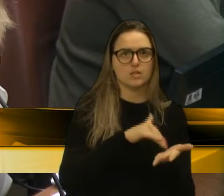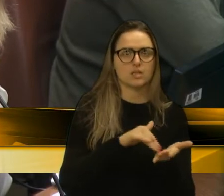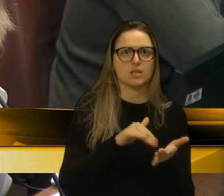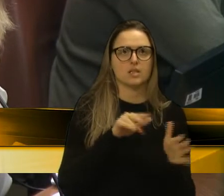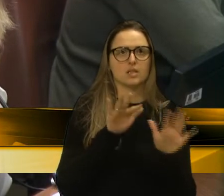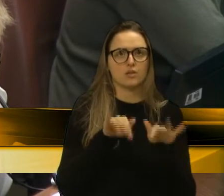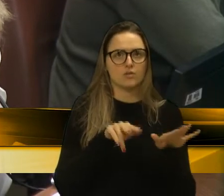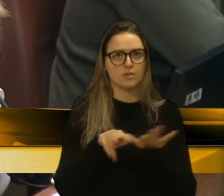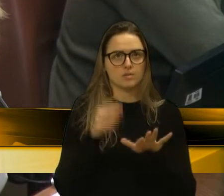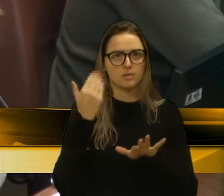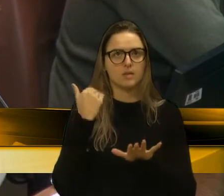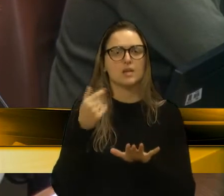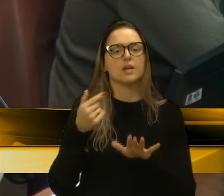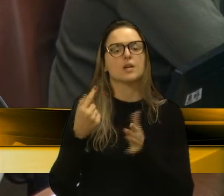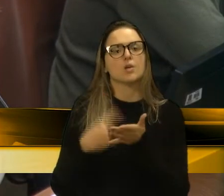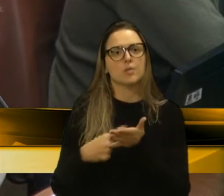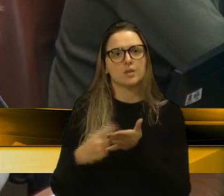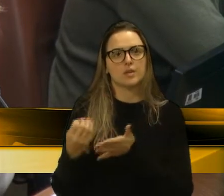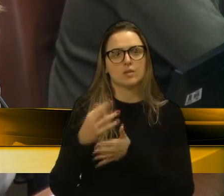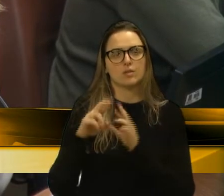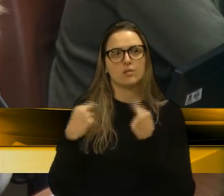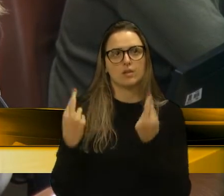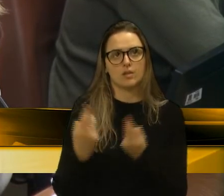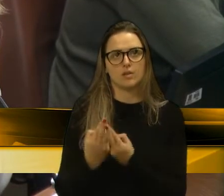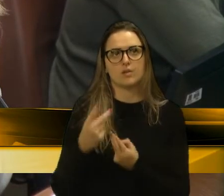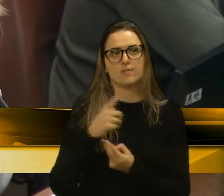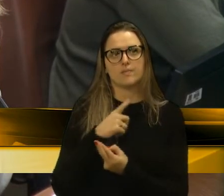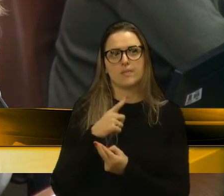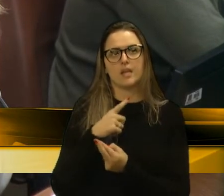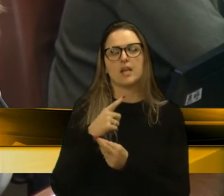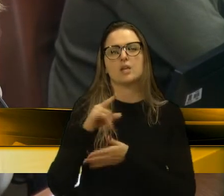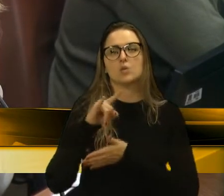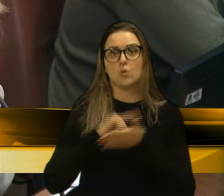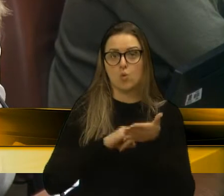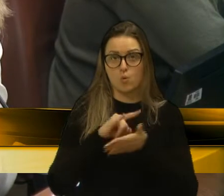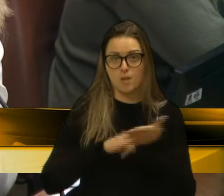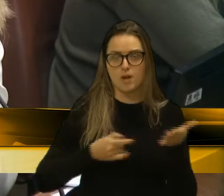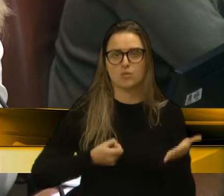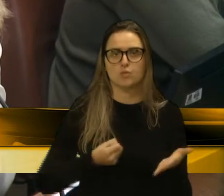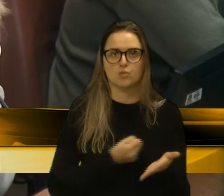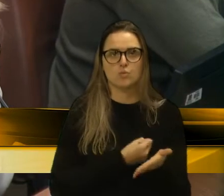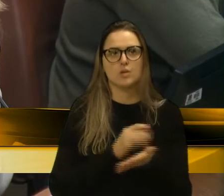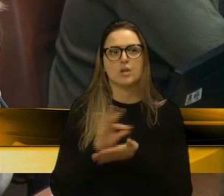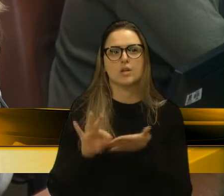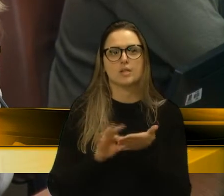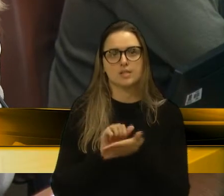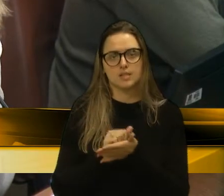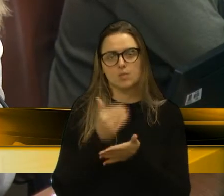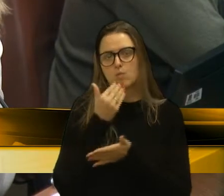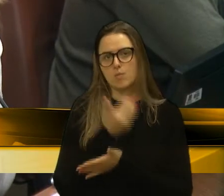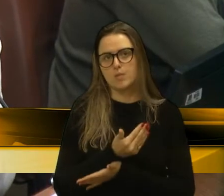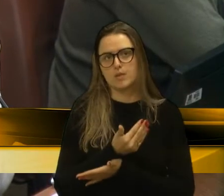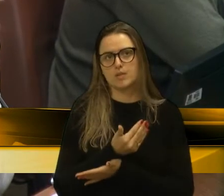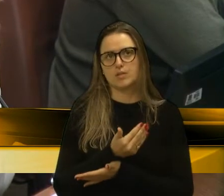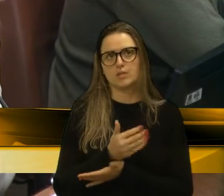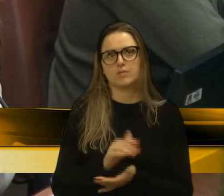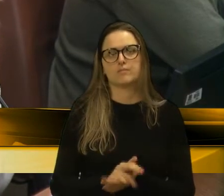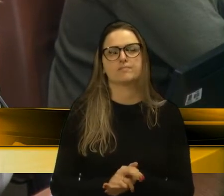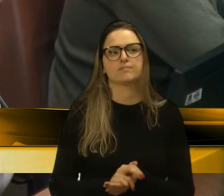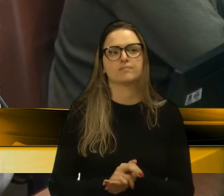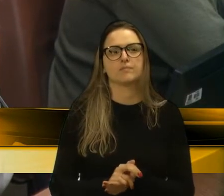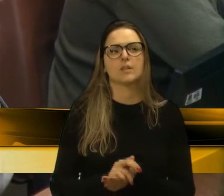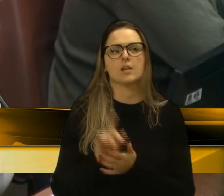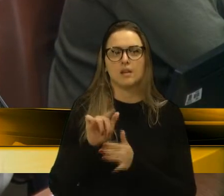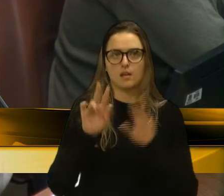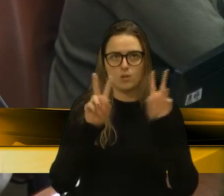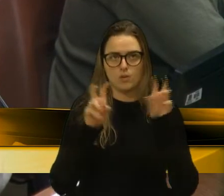estamos para agendar uma reunião para ver o andamento, e temos, inclusive, um protocolo cadastrado com esse pedido, um PROA, no caso. Então, é um assunto